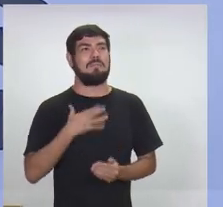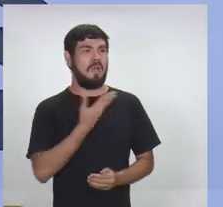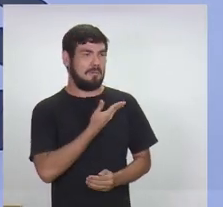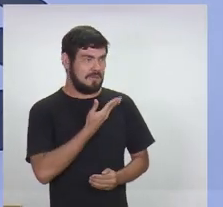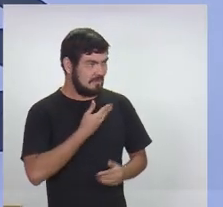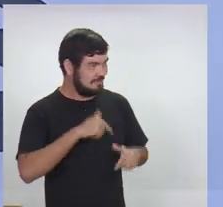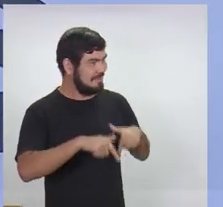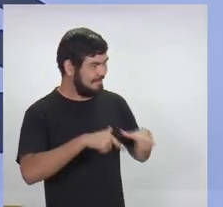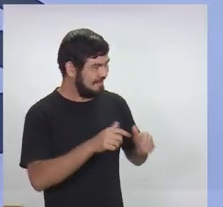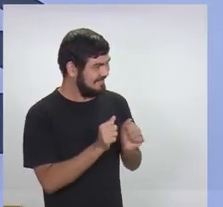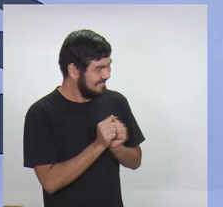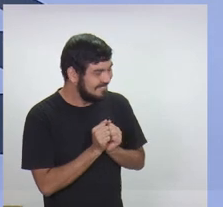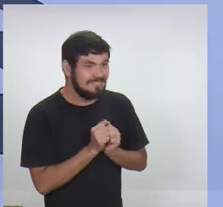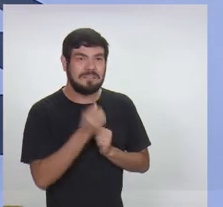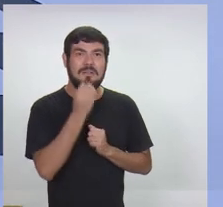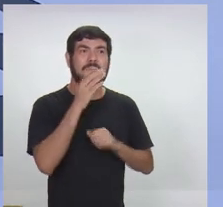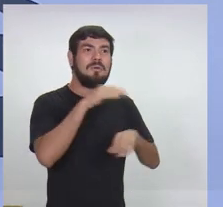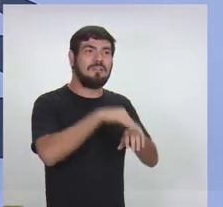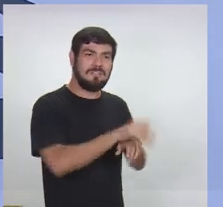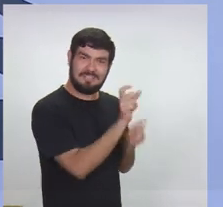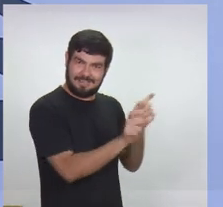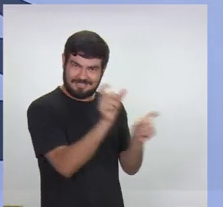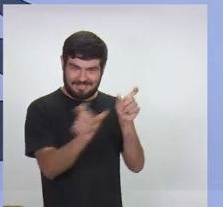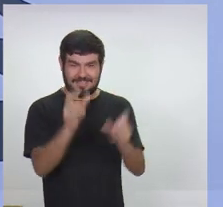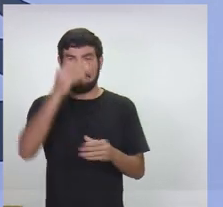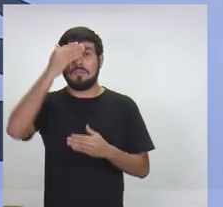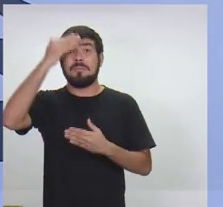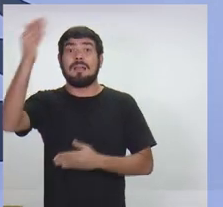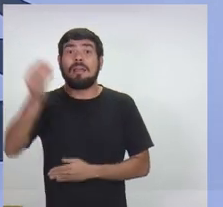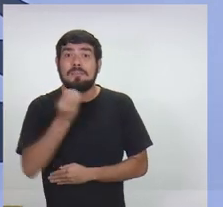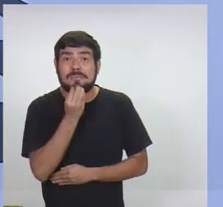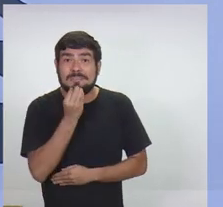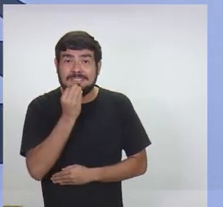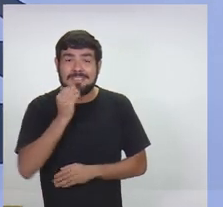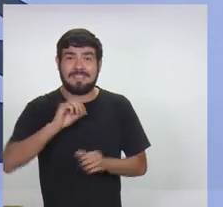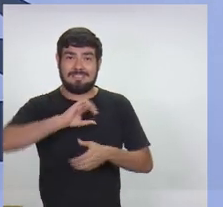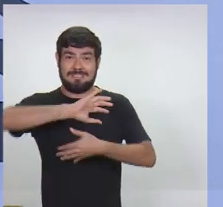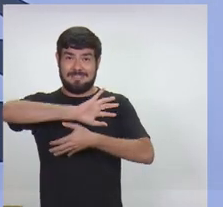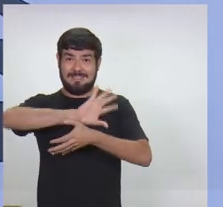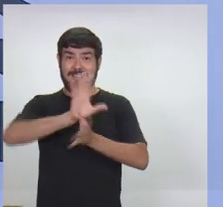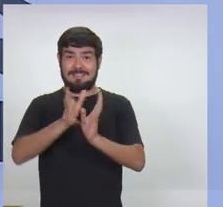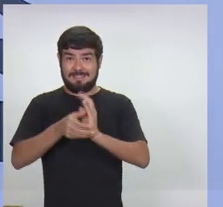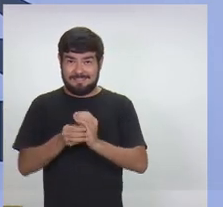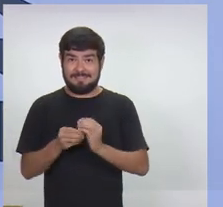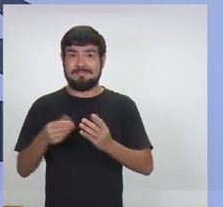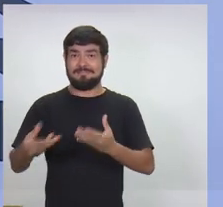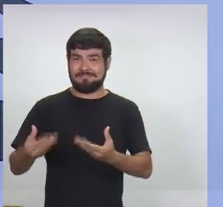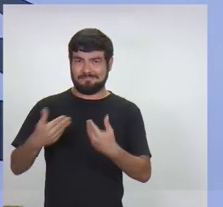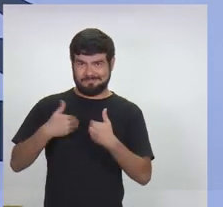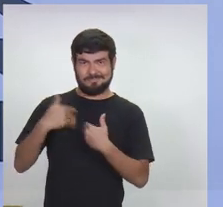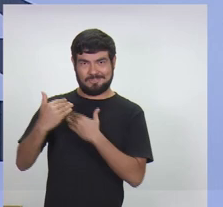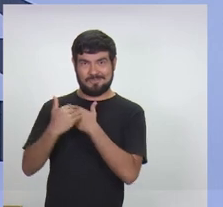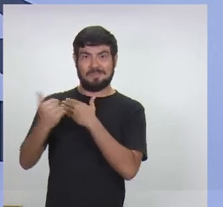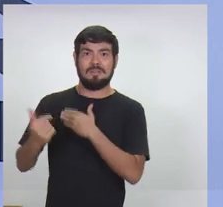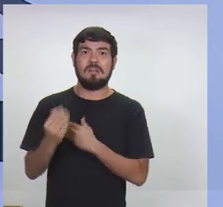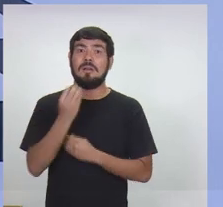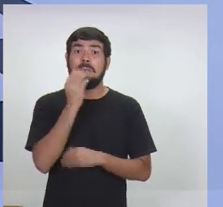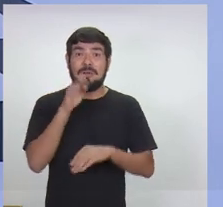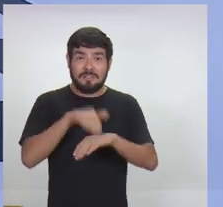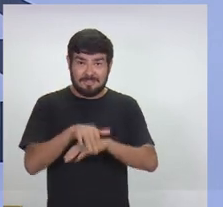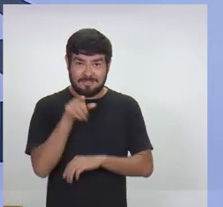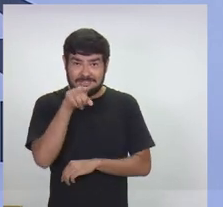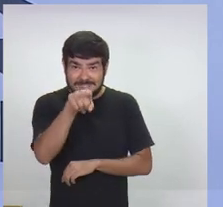trabalho boa noite os candidatos muito obrigado a oportunidade que a tv em tempo nos dá mais uma vez boa noite é você que está em casa